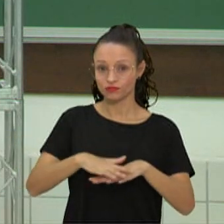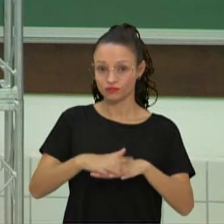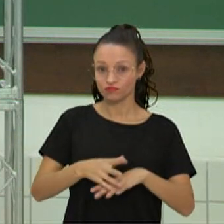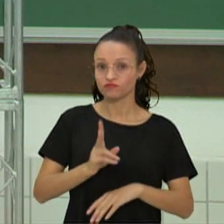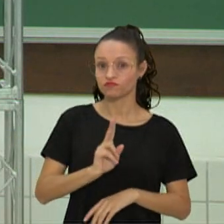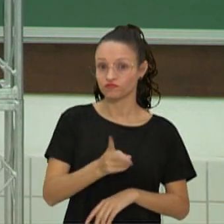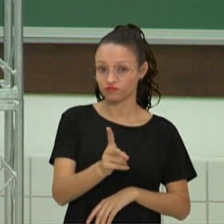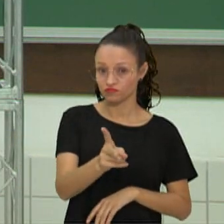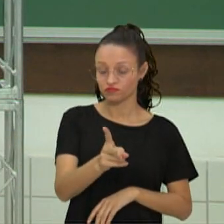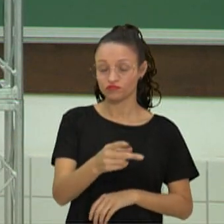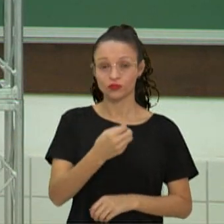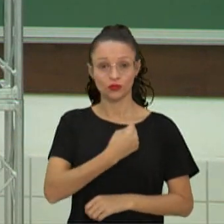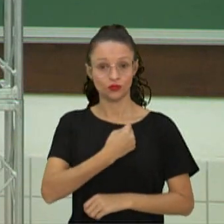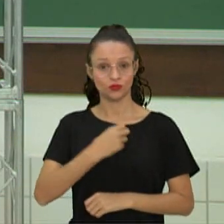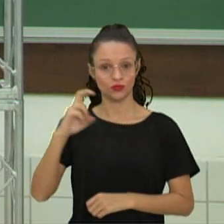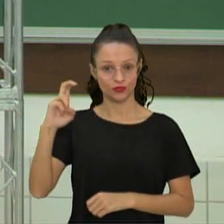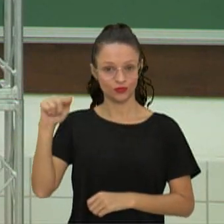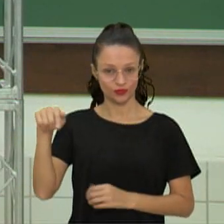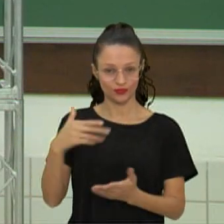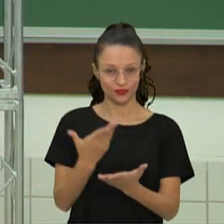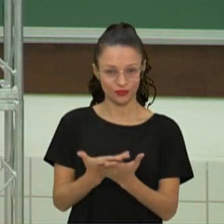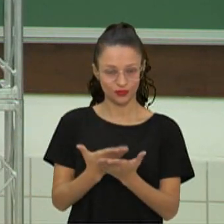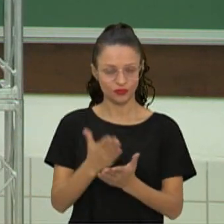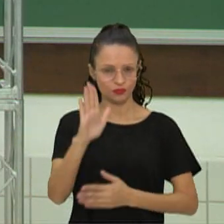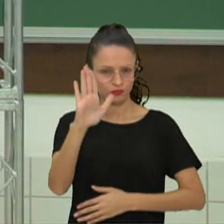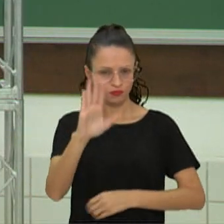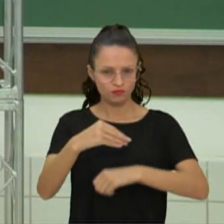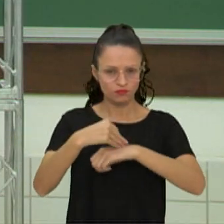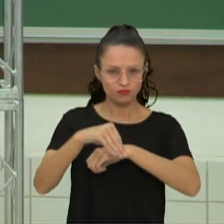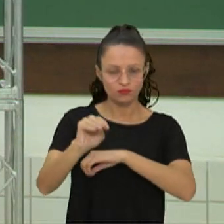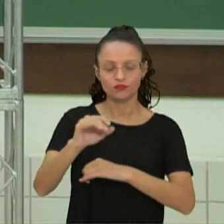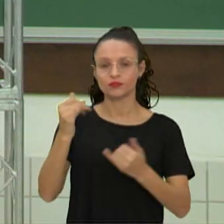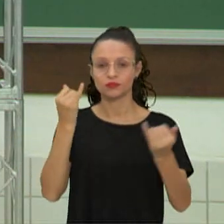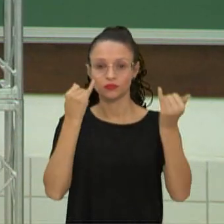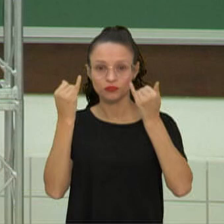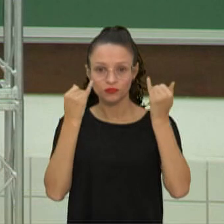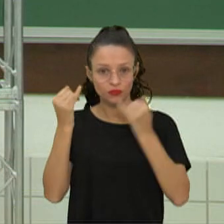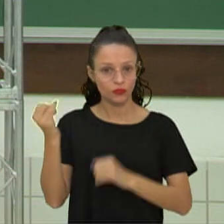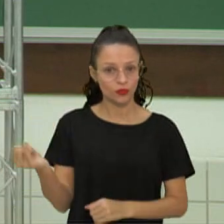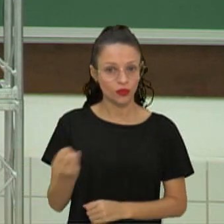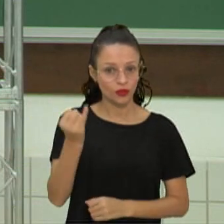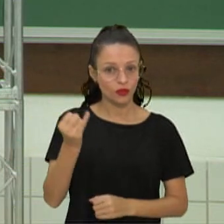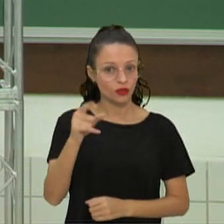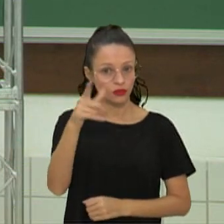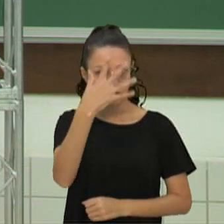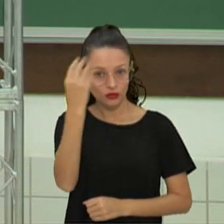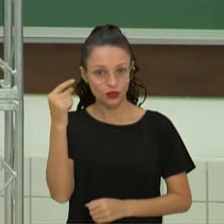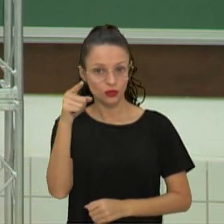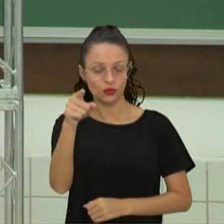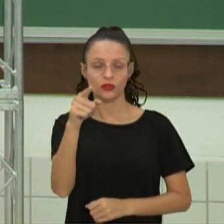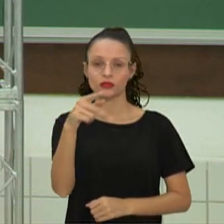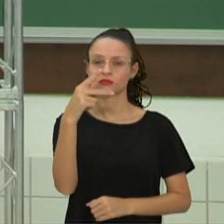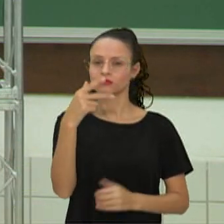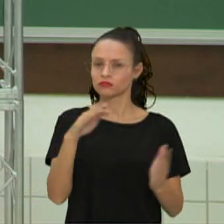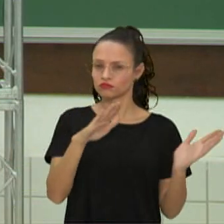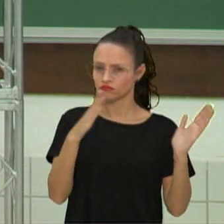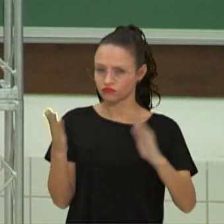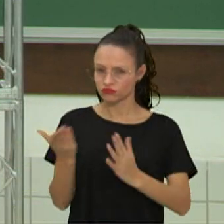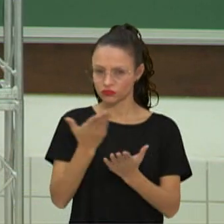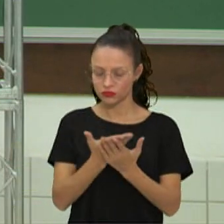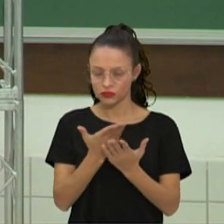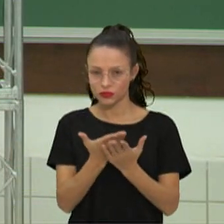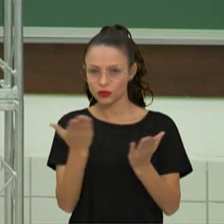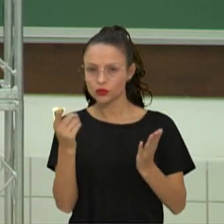57. Mas antes eu quero te lembrar de algumas coisas importantes. Não se esqueça de, durante a aula de hoje, fazer as suas atividades, as